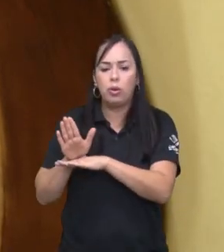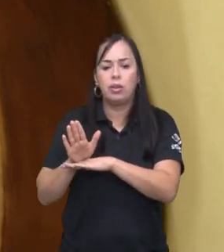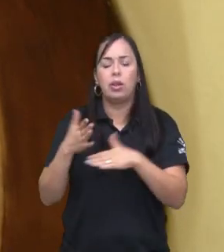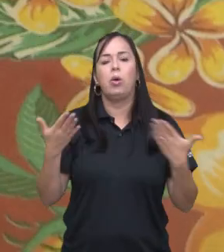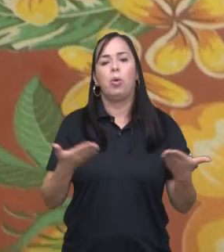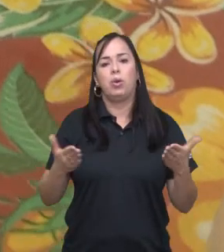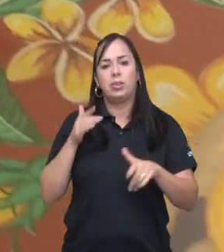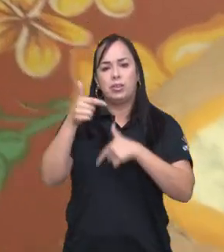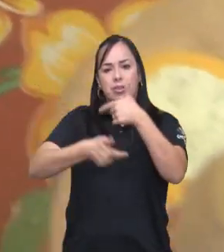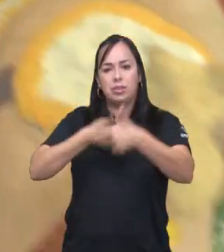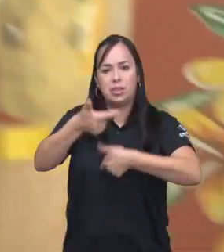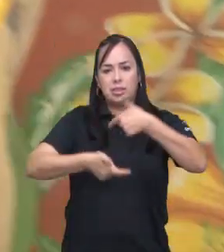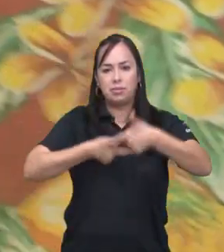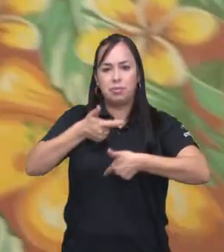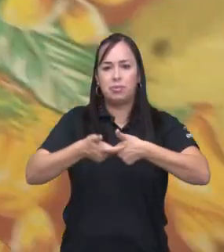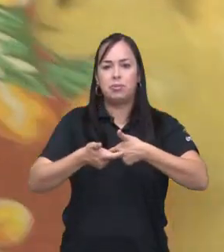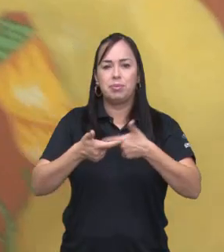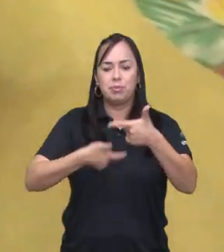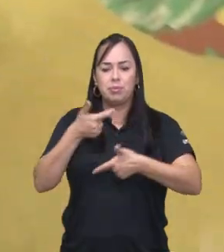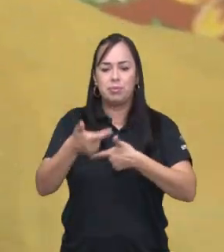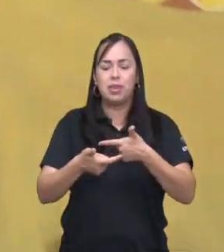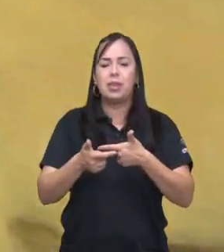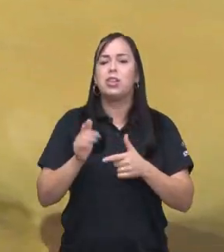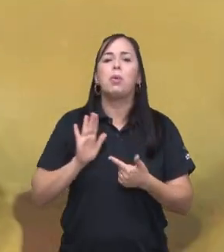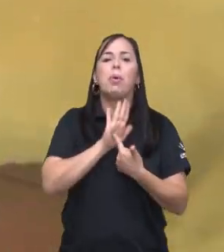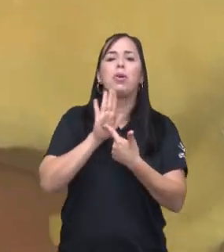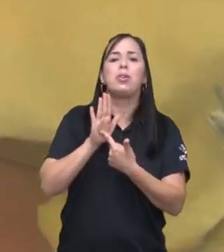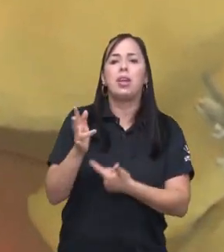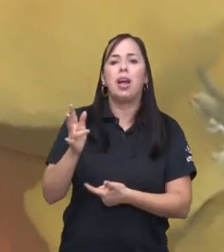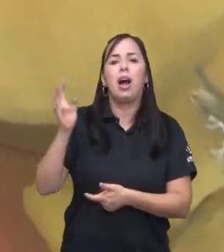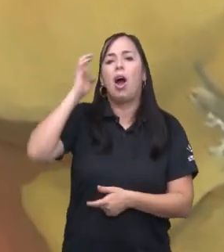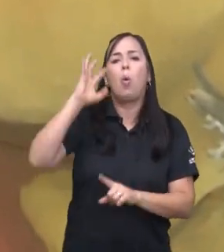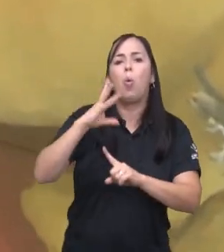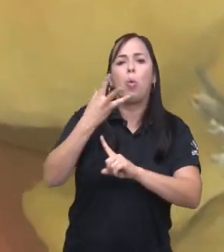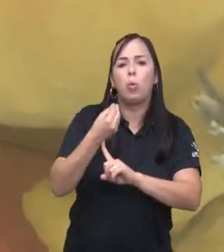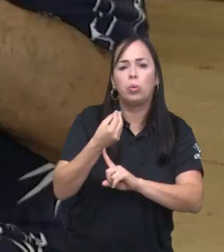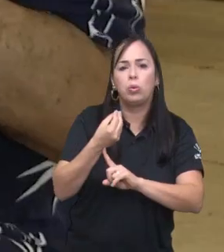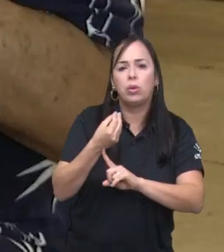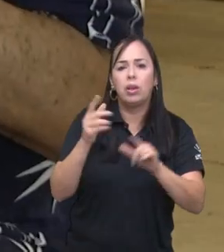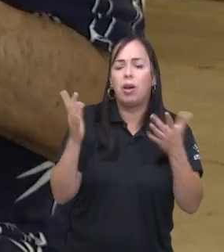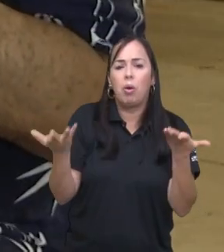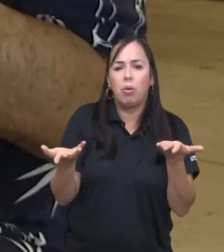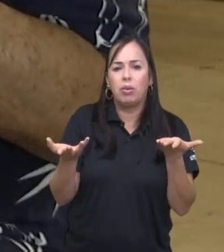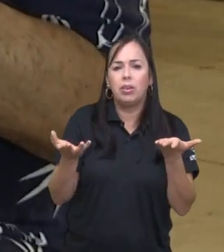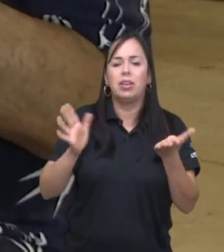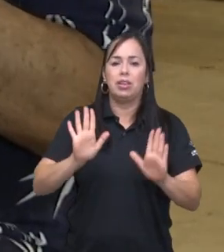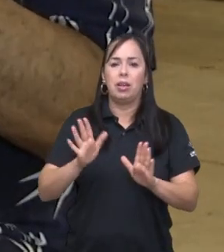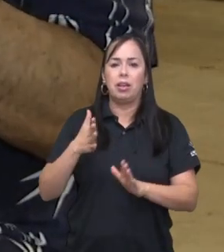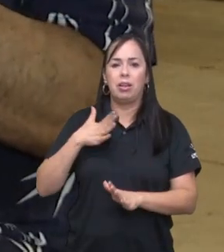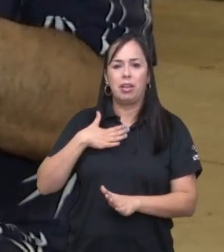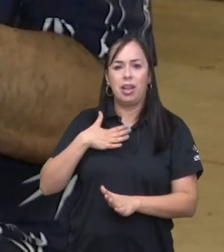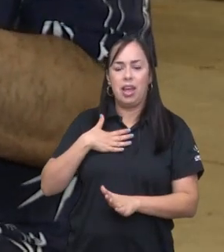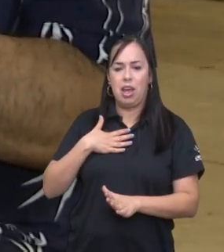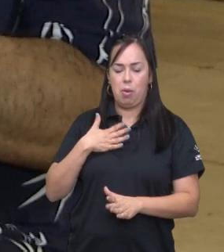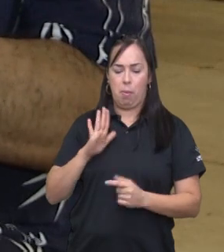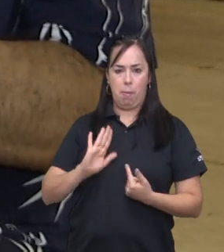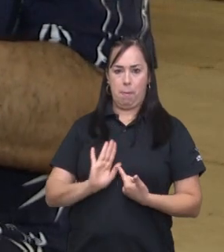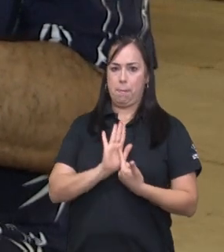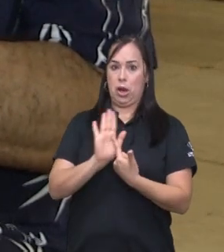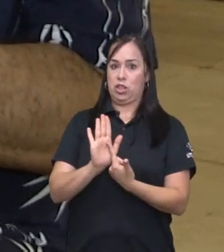trabalho de saber aonde é que está a nossa arte, com quem está essa arte. Nossa filosofia aqui de trabalho não é eu